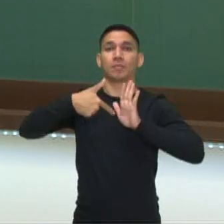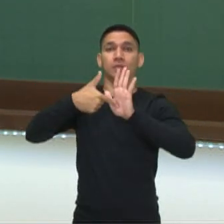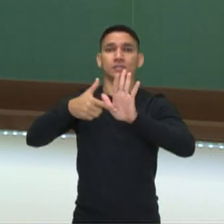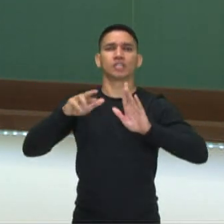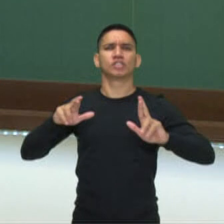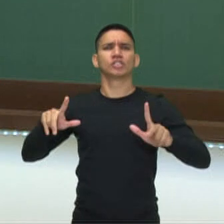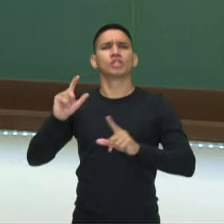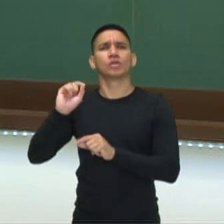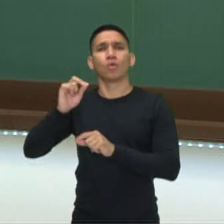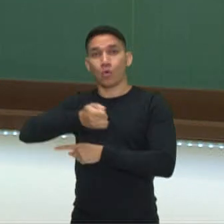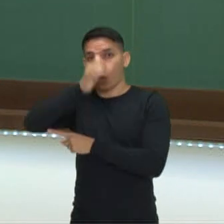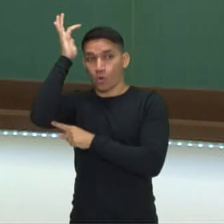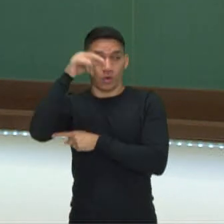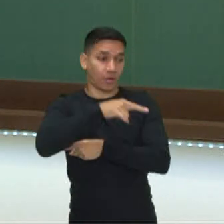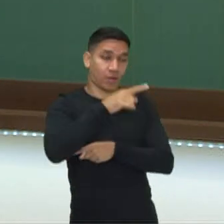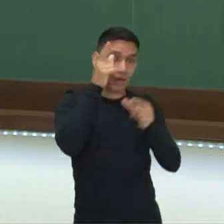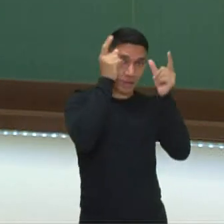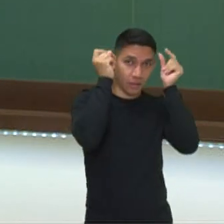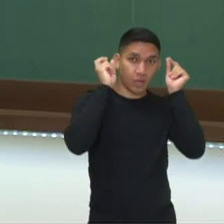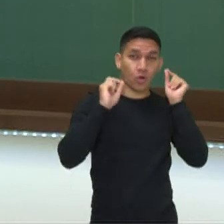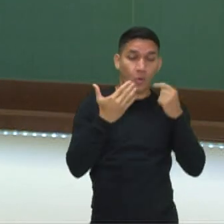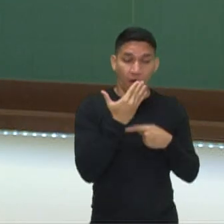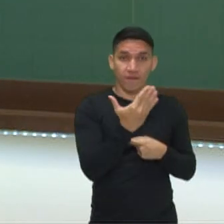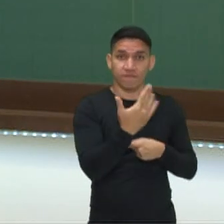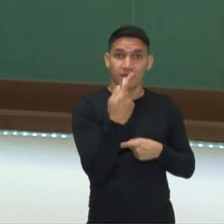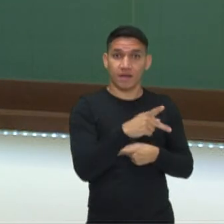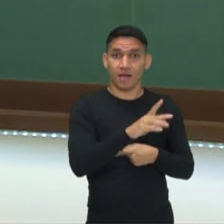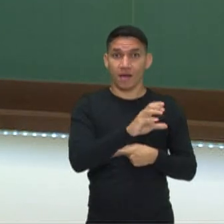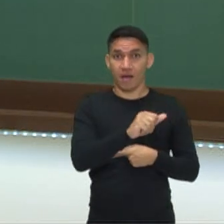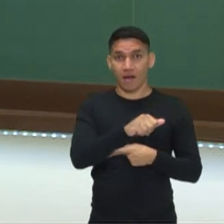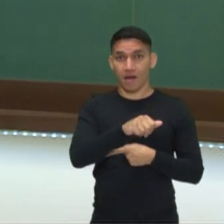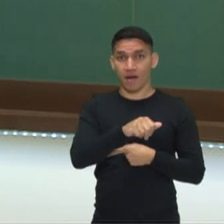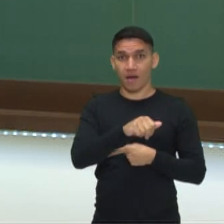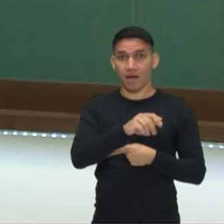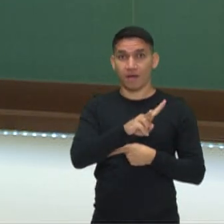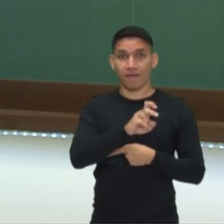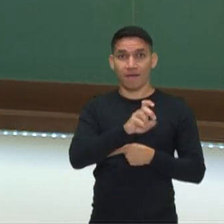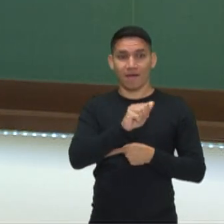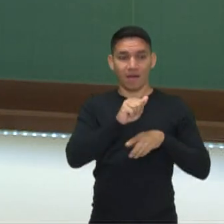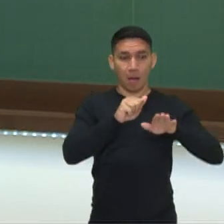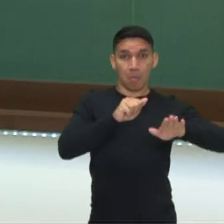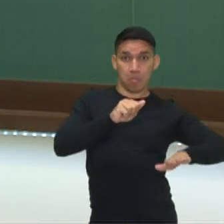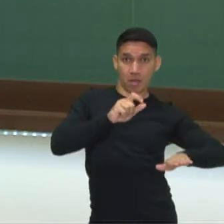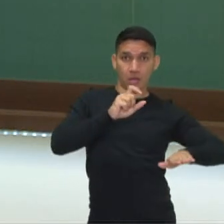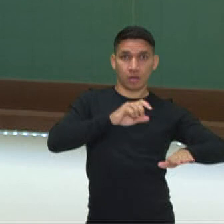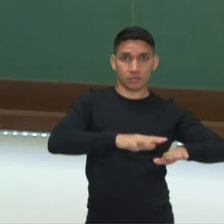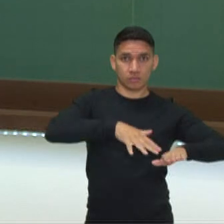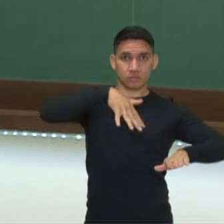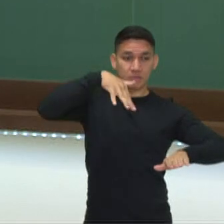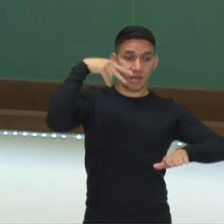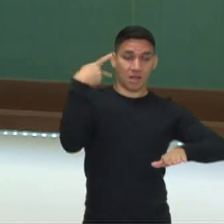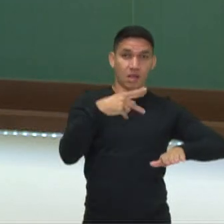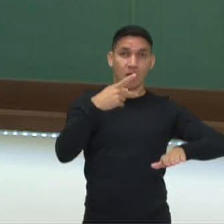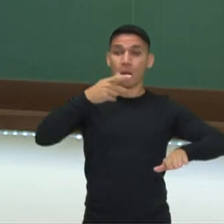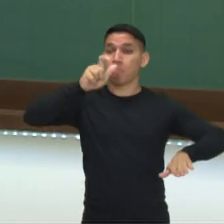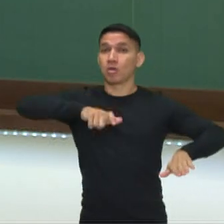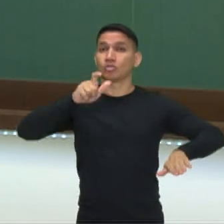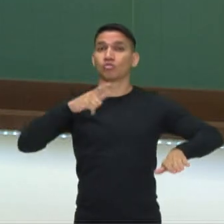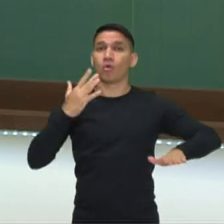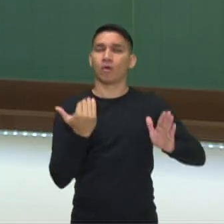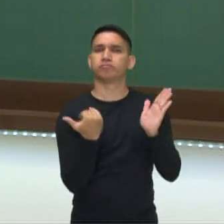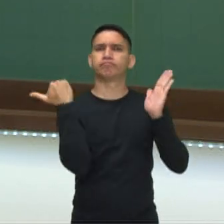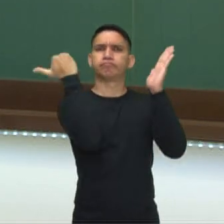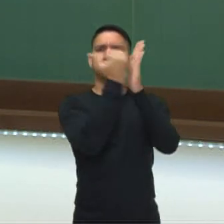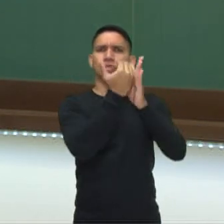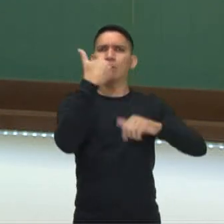do grego, a parte da frente da cávea, que seria a parte de baixo, ela ficava a elite, os senadores, todas aquelas pessoas que eram muito importantes